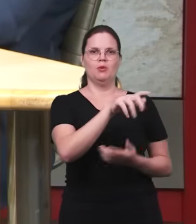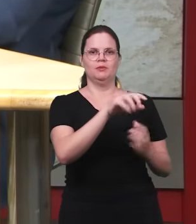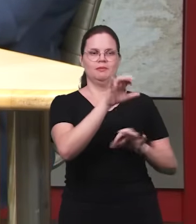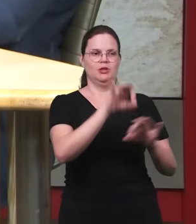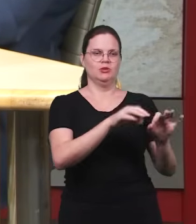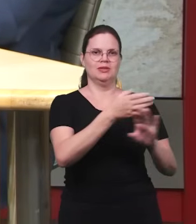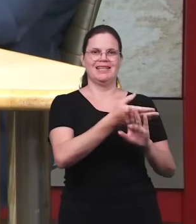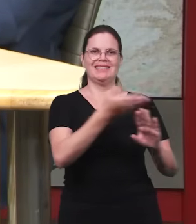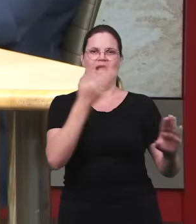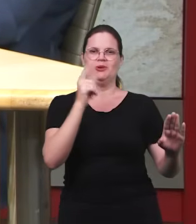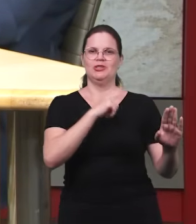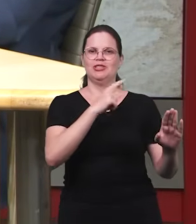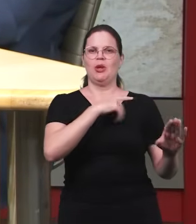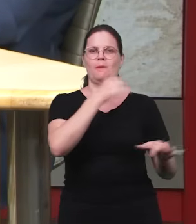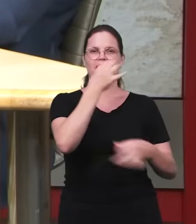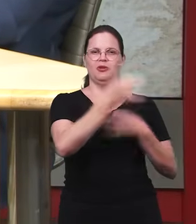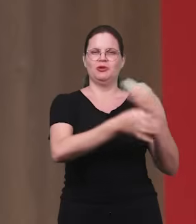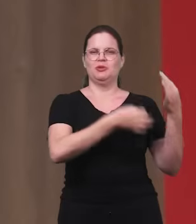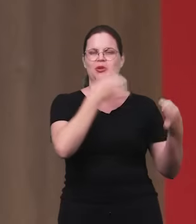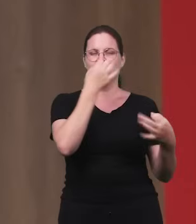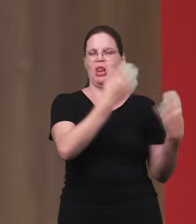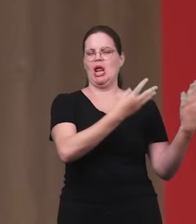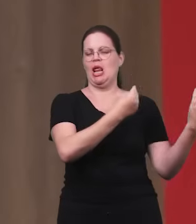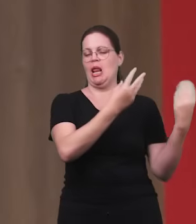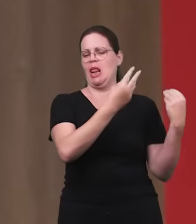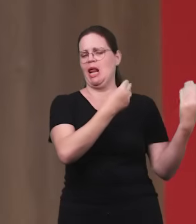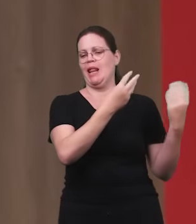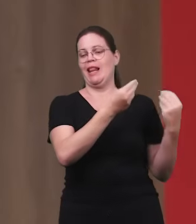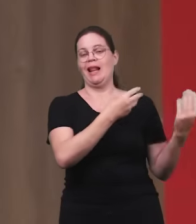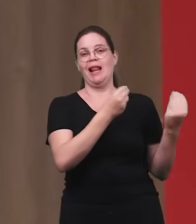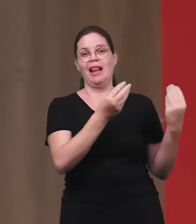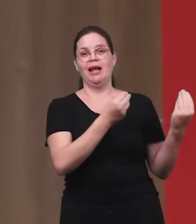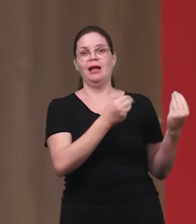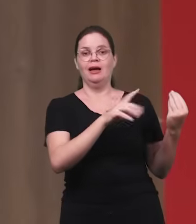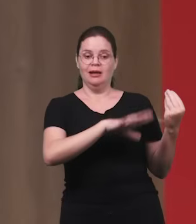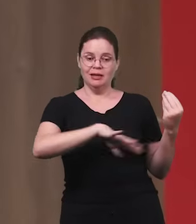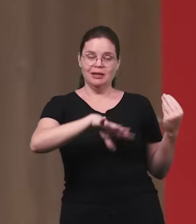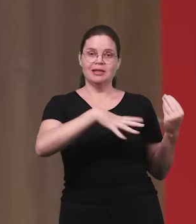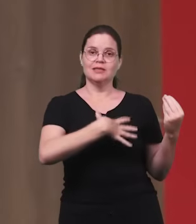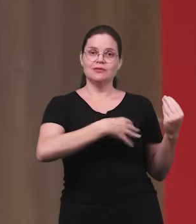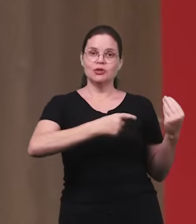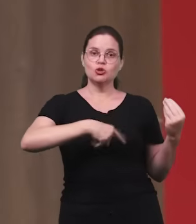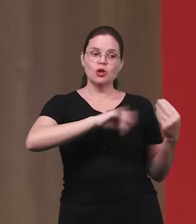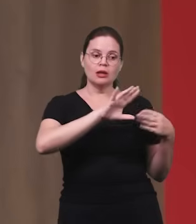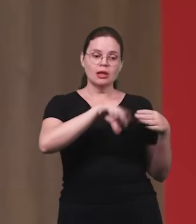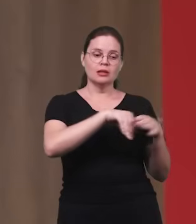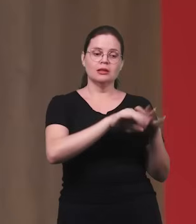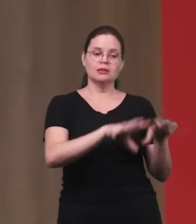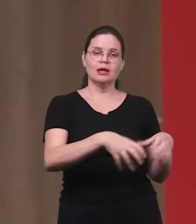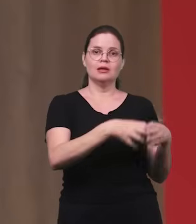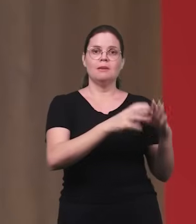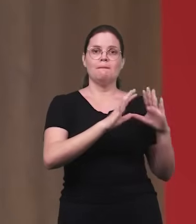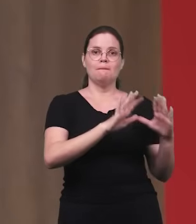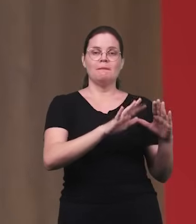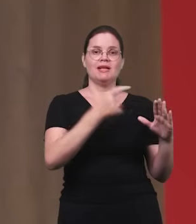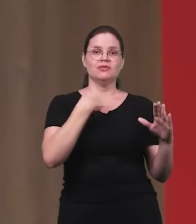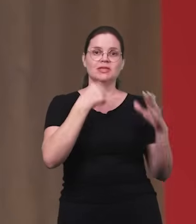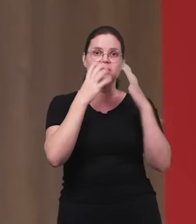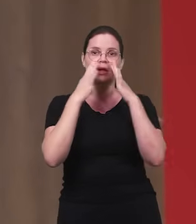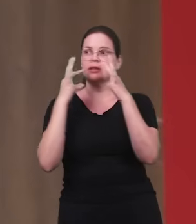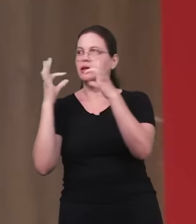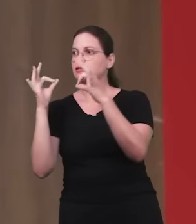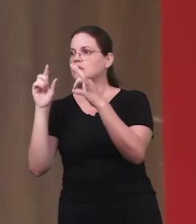é? Tantas falas, tantas situações que nossos filhos são envolvidos, ouvir o pai e a